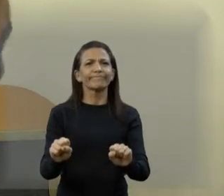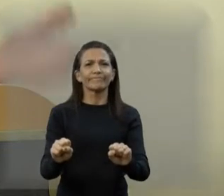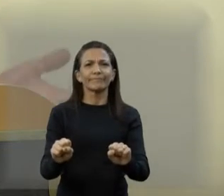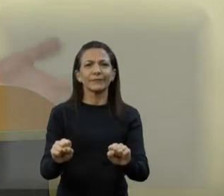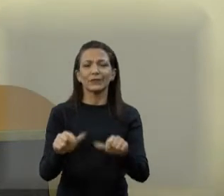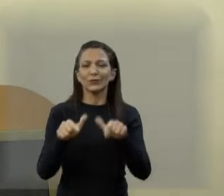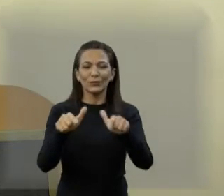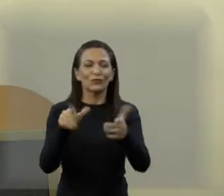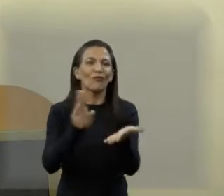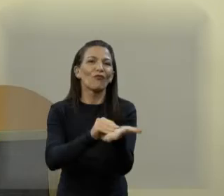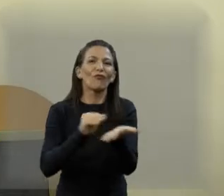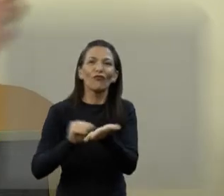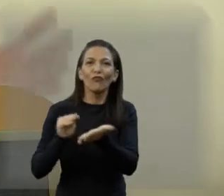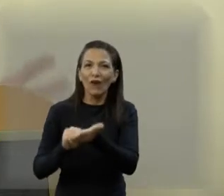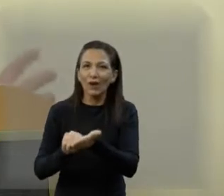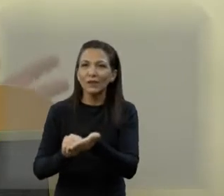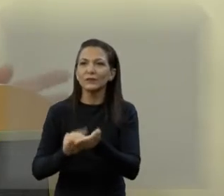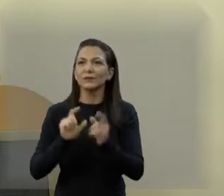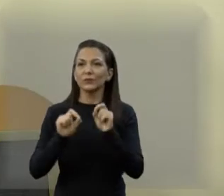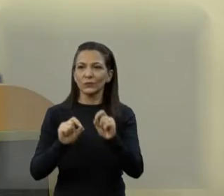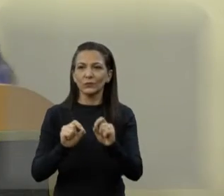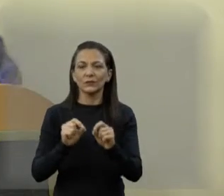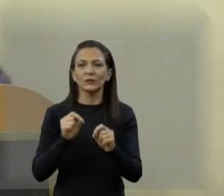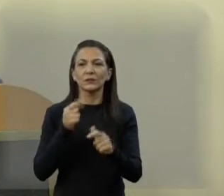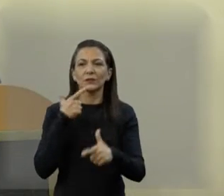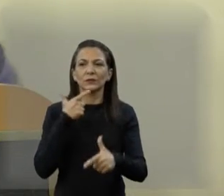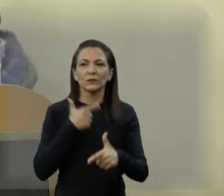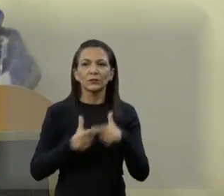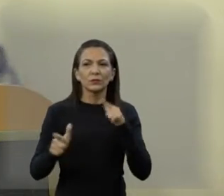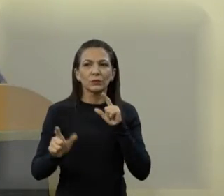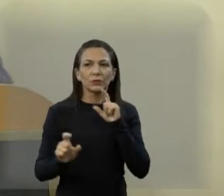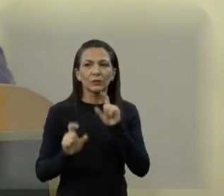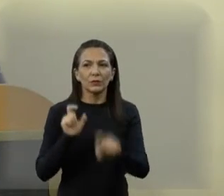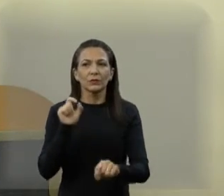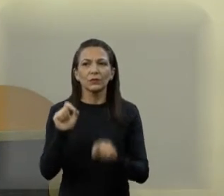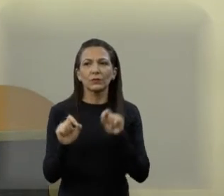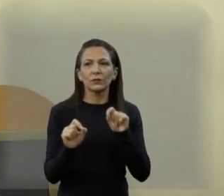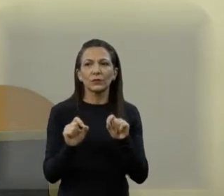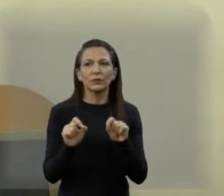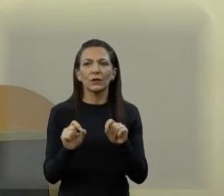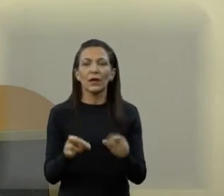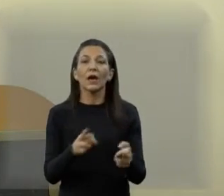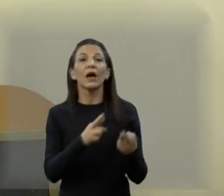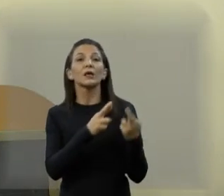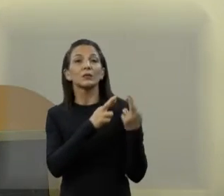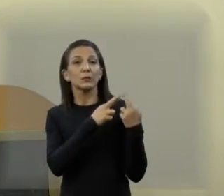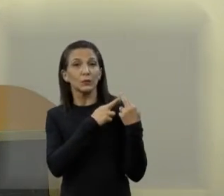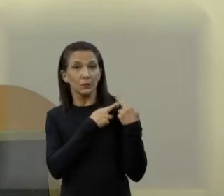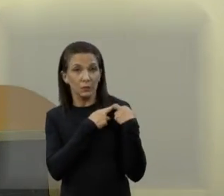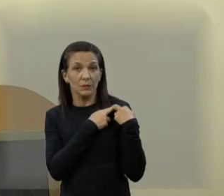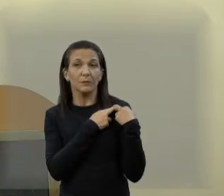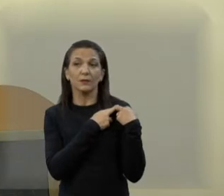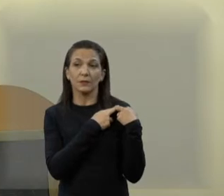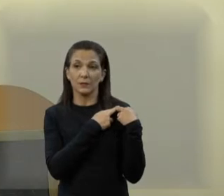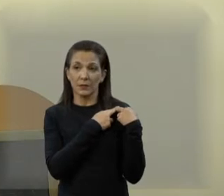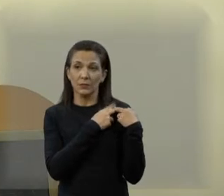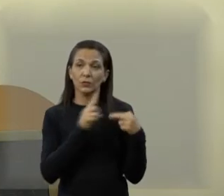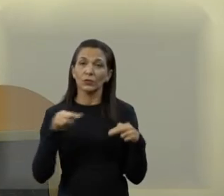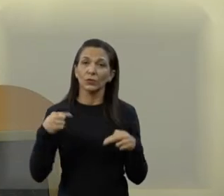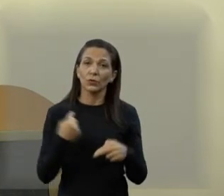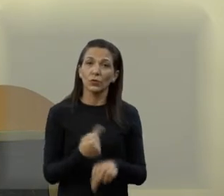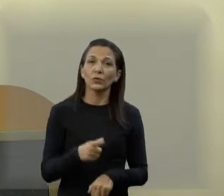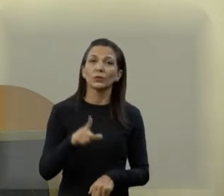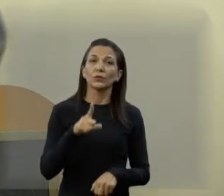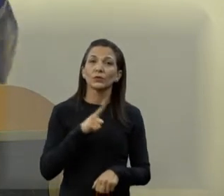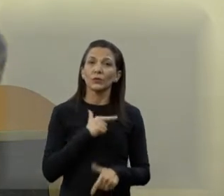não titulação não permite que o que a questão da responsabilidade que nós temos